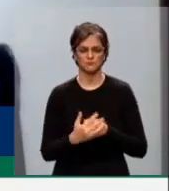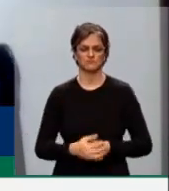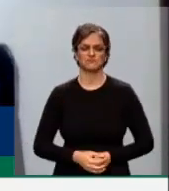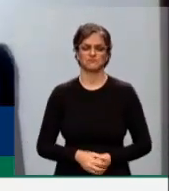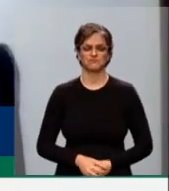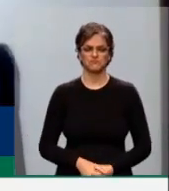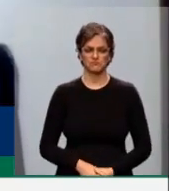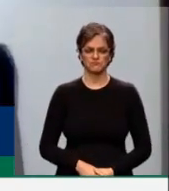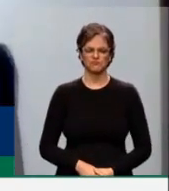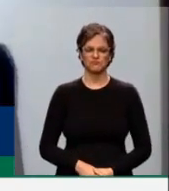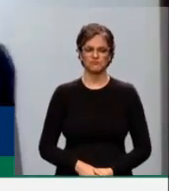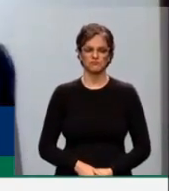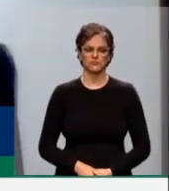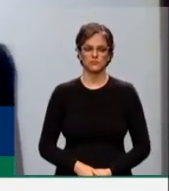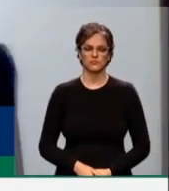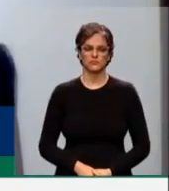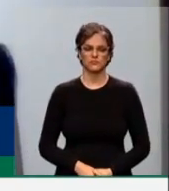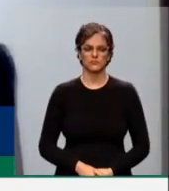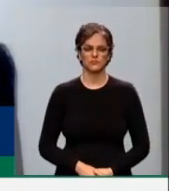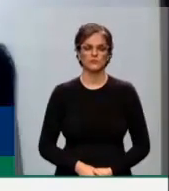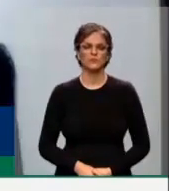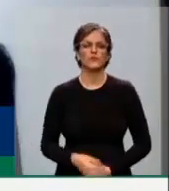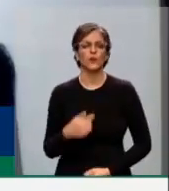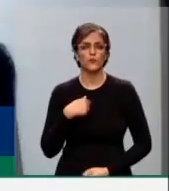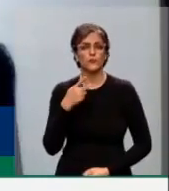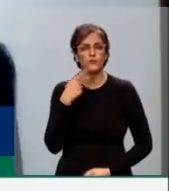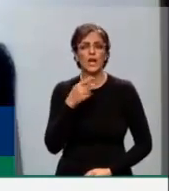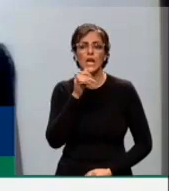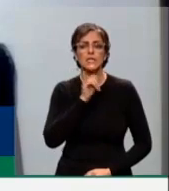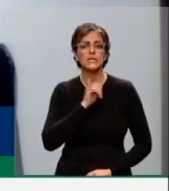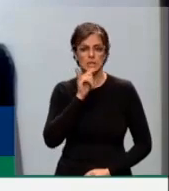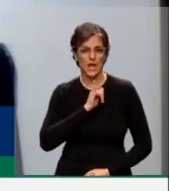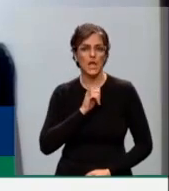só alguns exemplos assim, de como que as mulheres negras